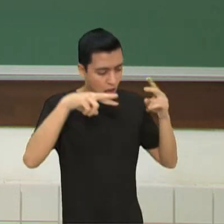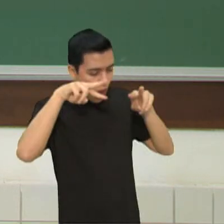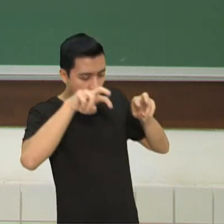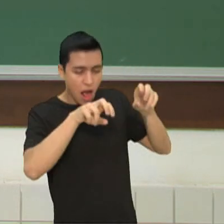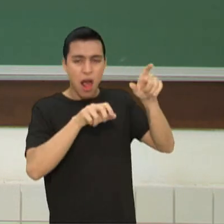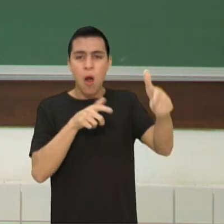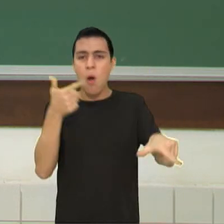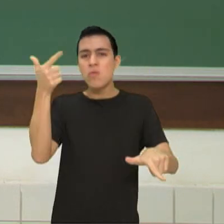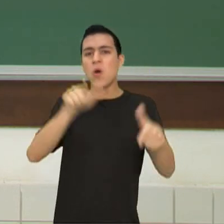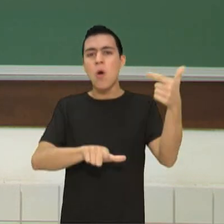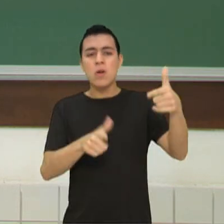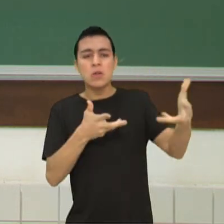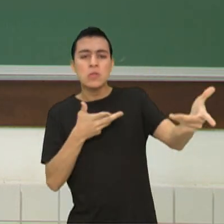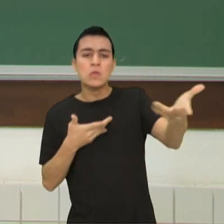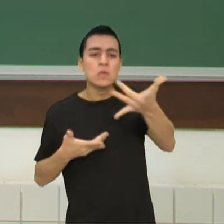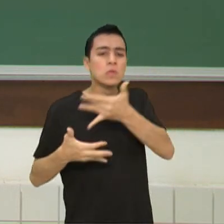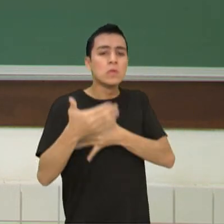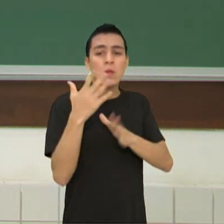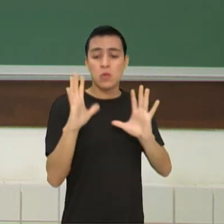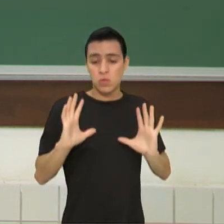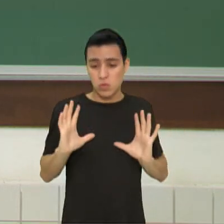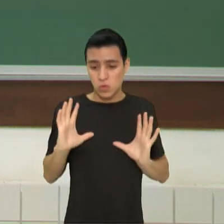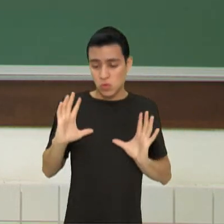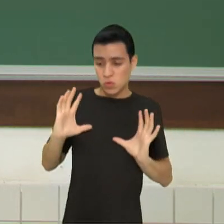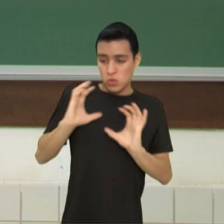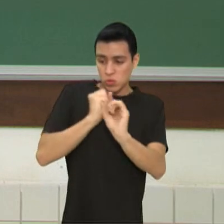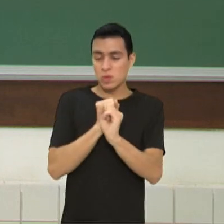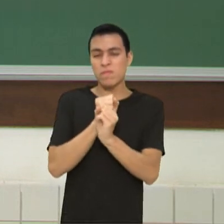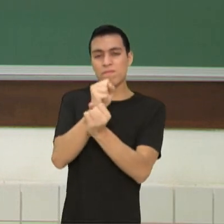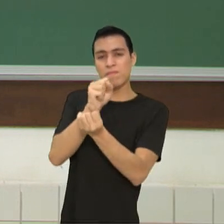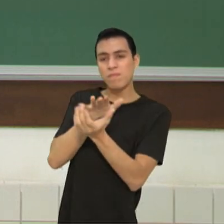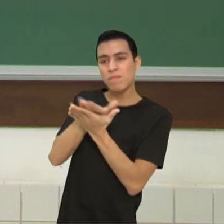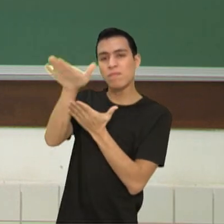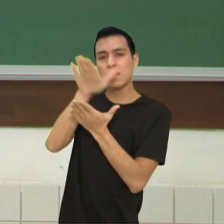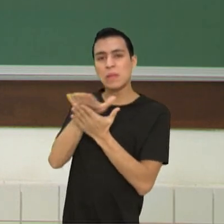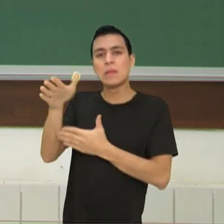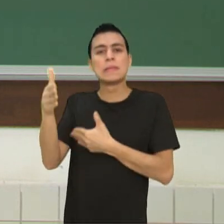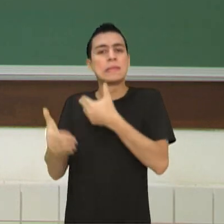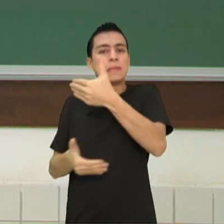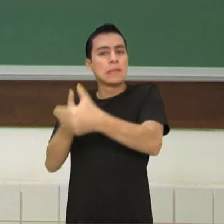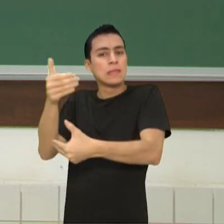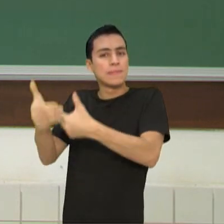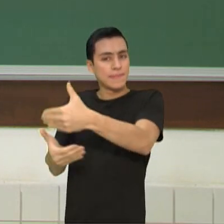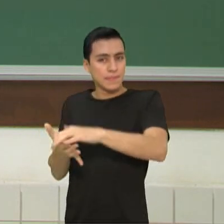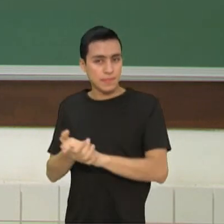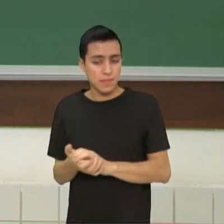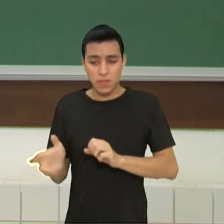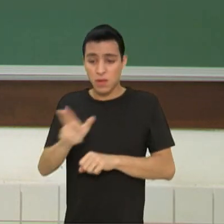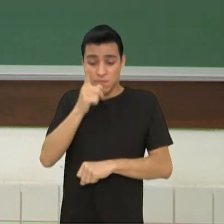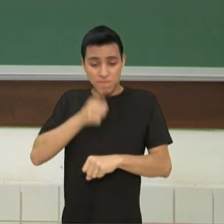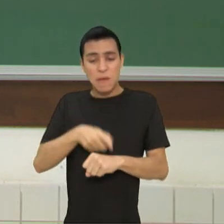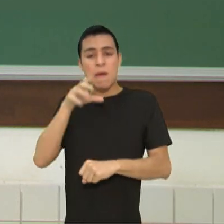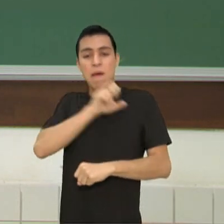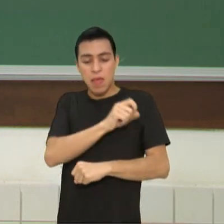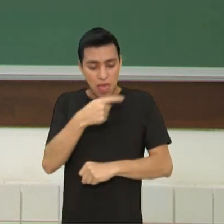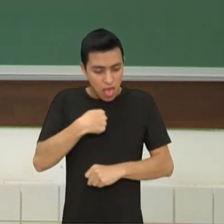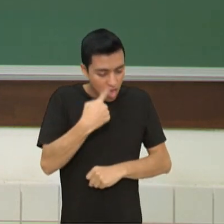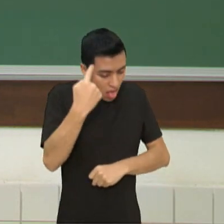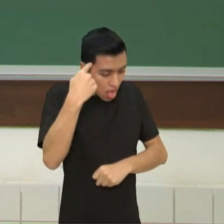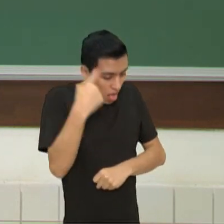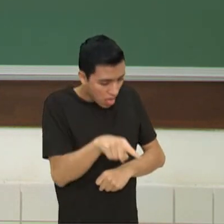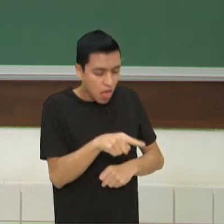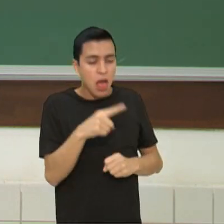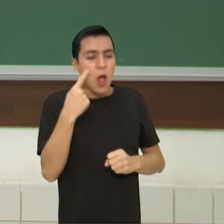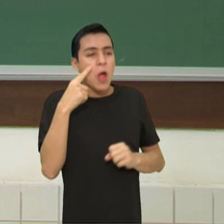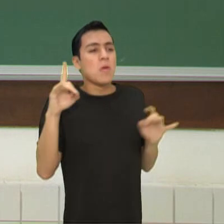mesma área, onde isso vai sendo agrupado com o passar do tempo e vai trazendo resultados. Não é de repente que alguém vai, nossa,